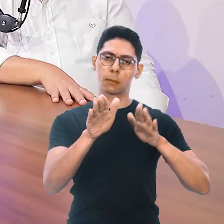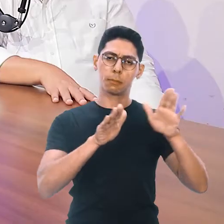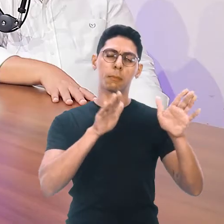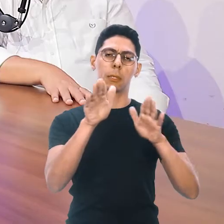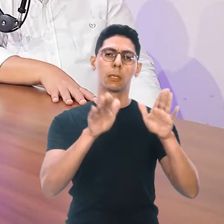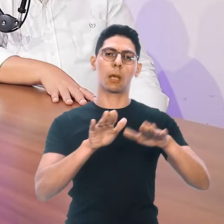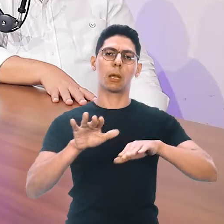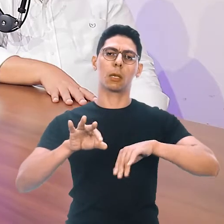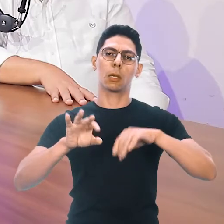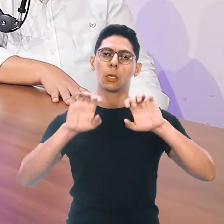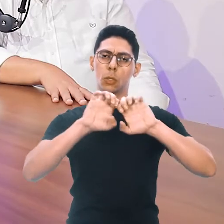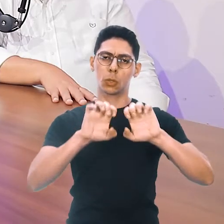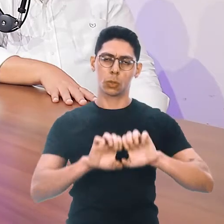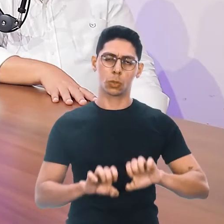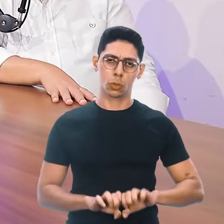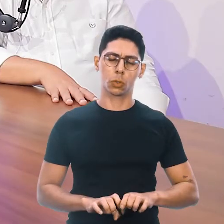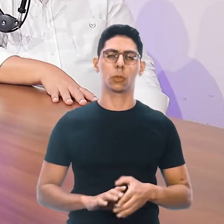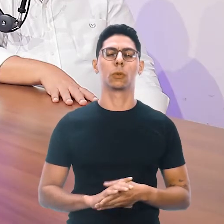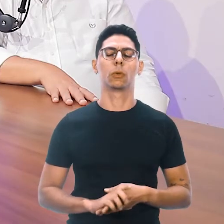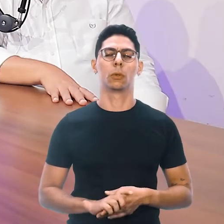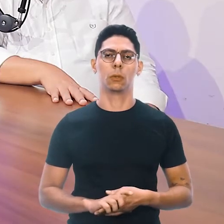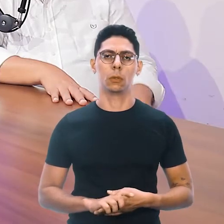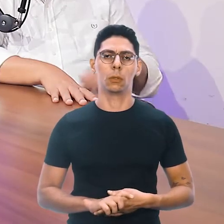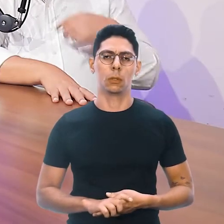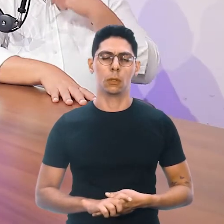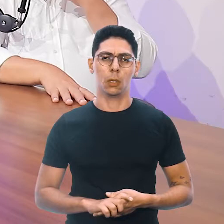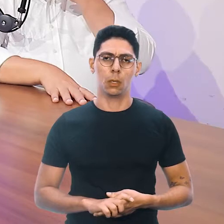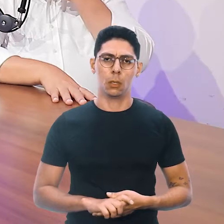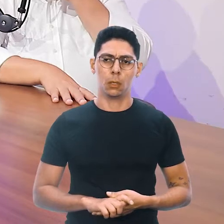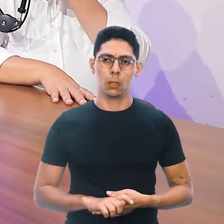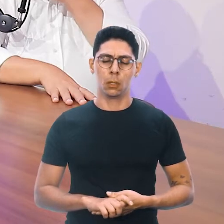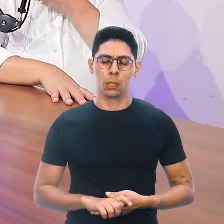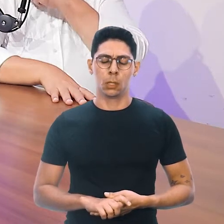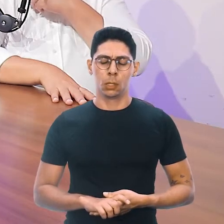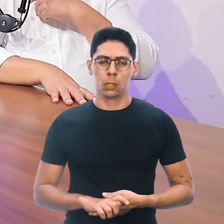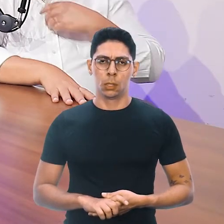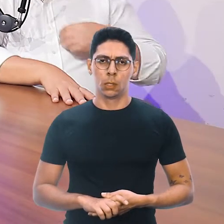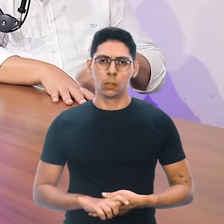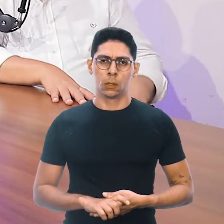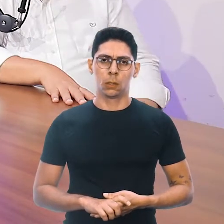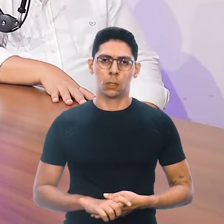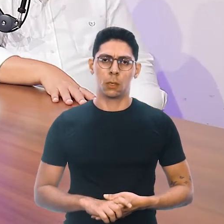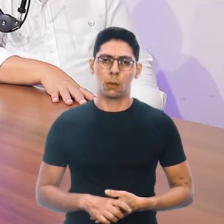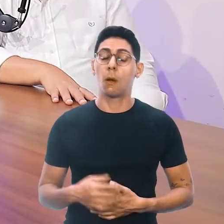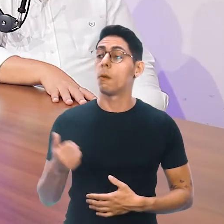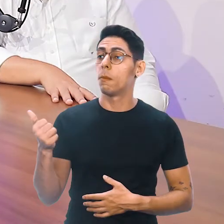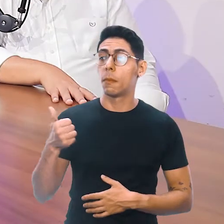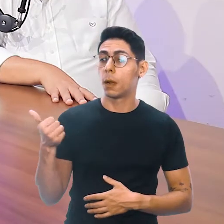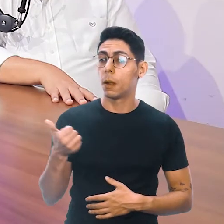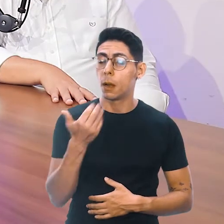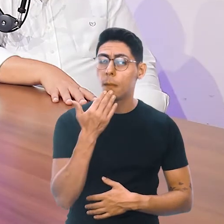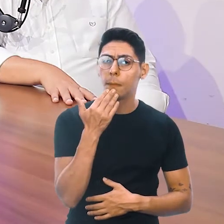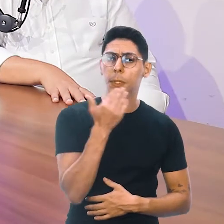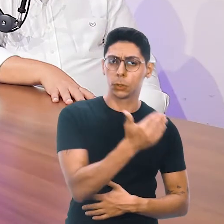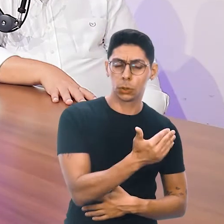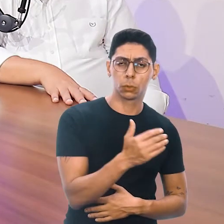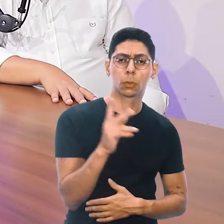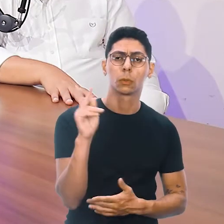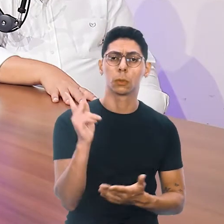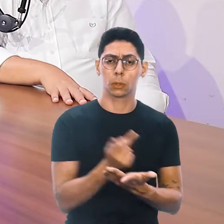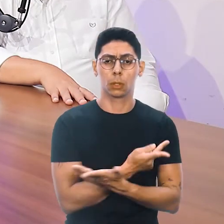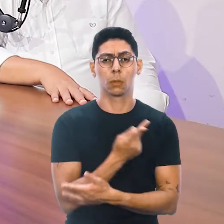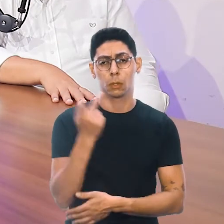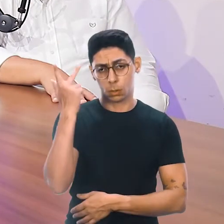E, inclusive, Antônio, uma das primeiras incidências que nós tivemos aqui em São